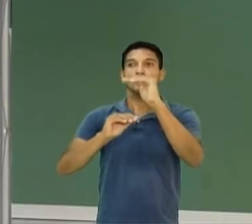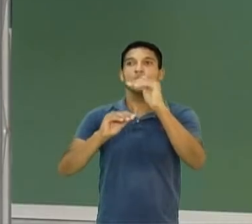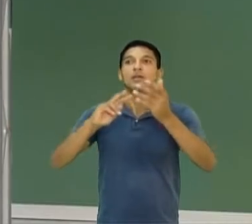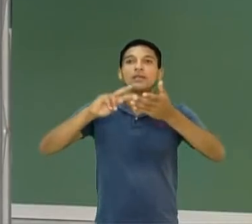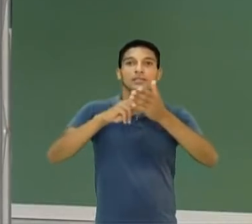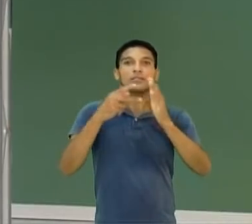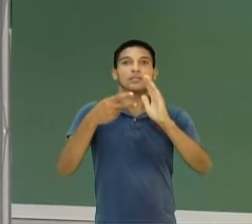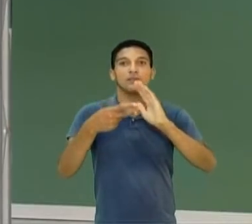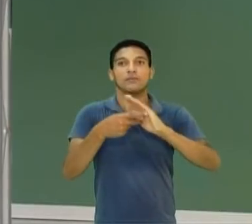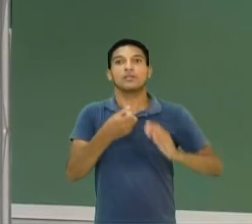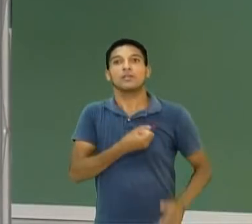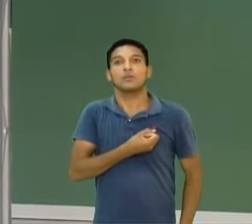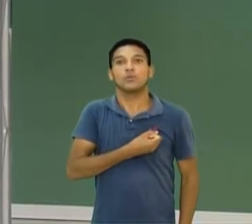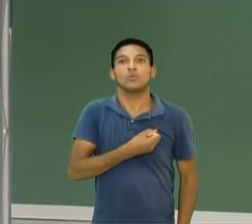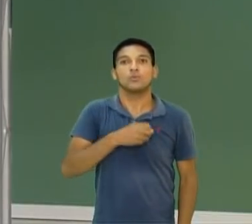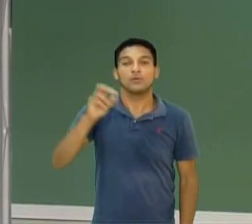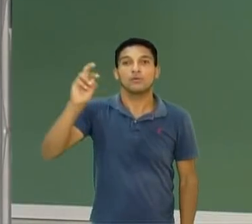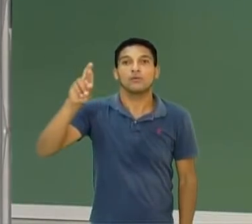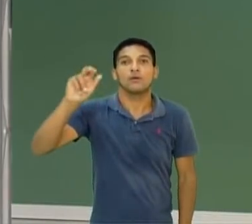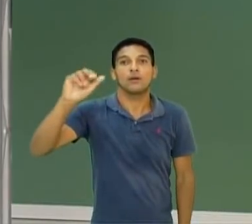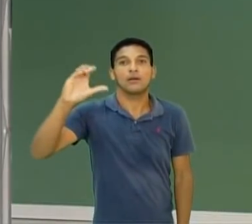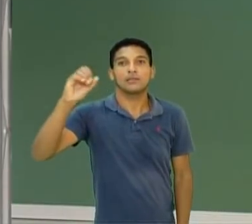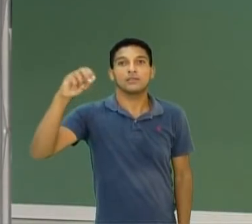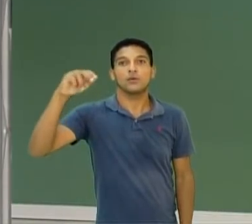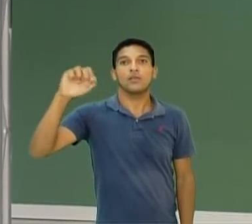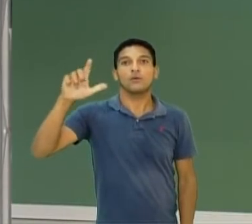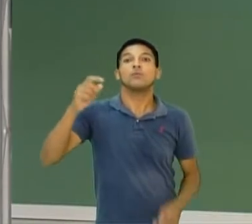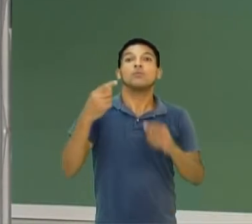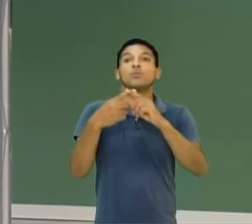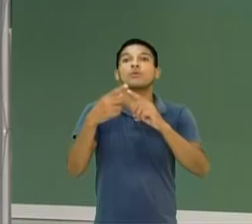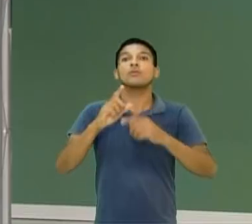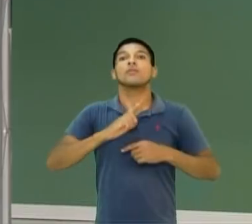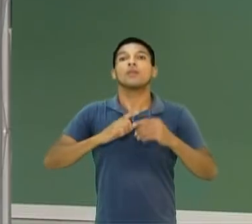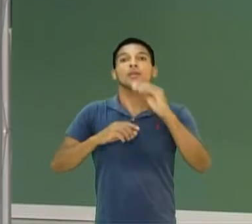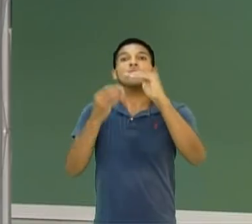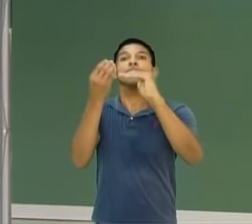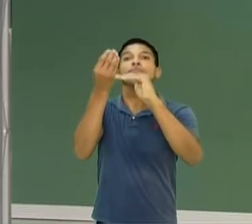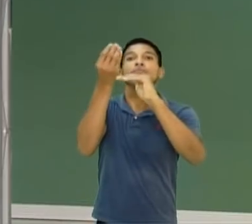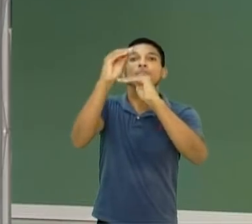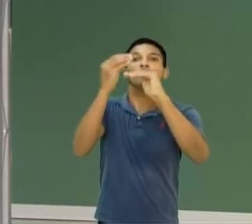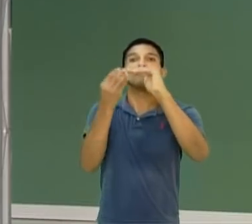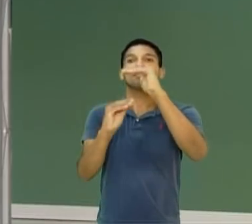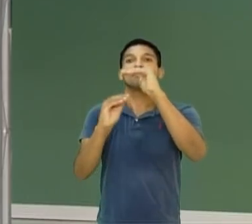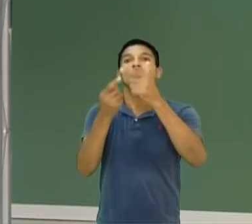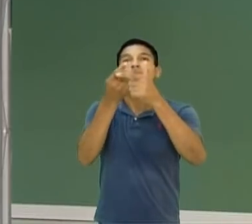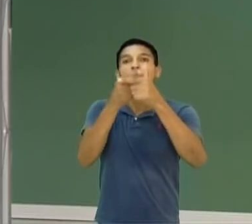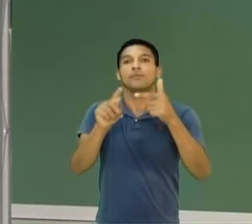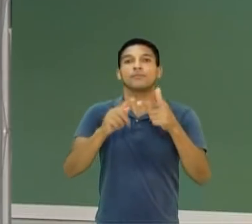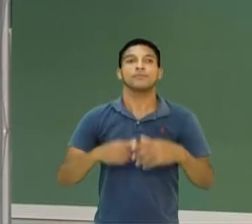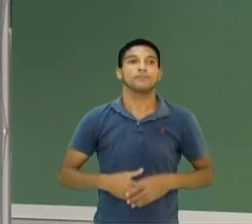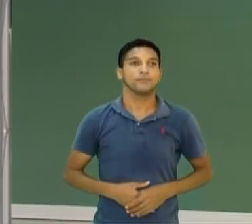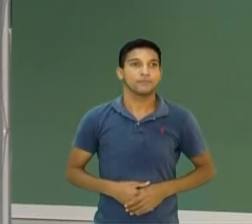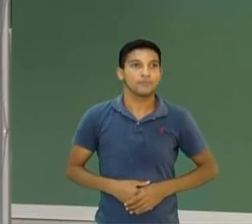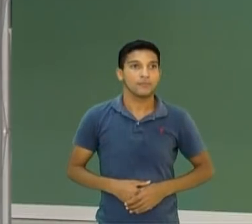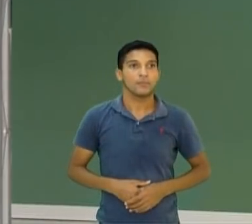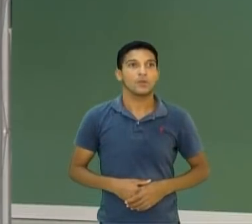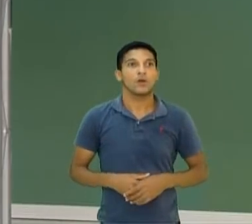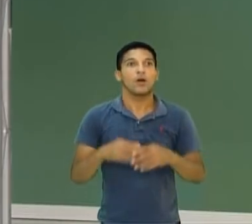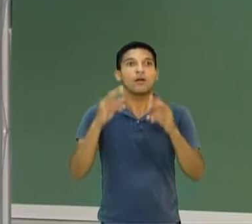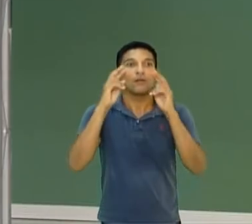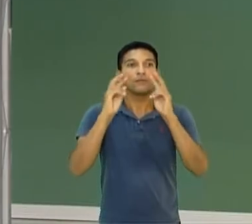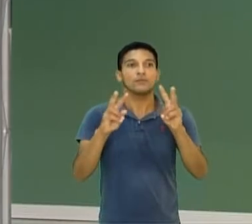números pertencem ao conjunto dos números inteiros, ok? E aí você só vai dizer para mim se pertence ou não